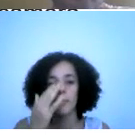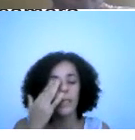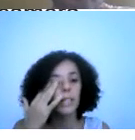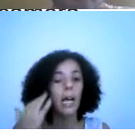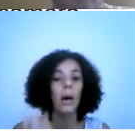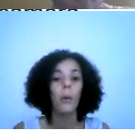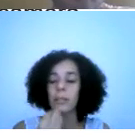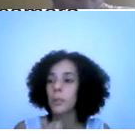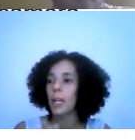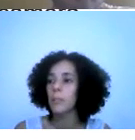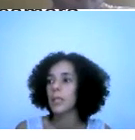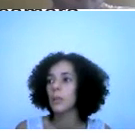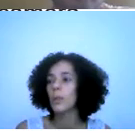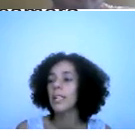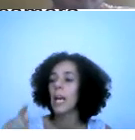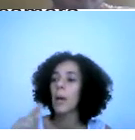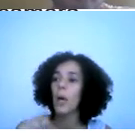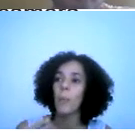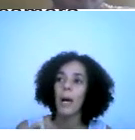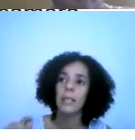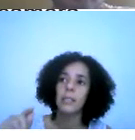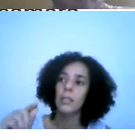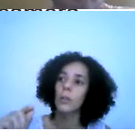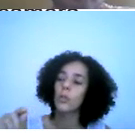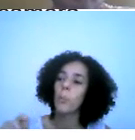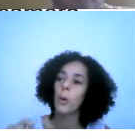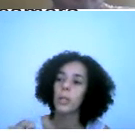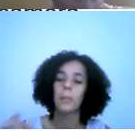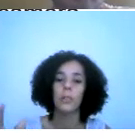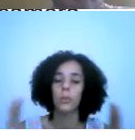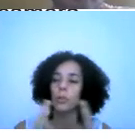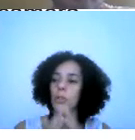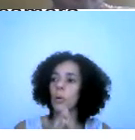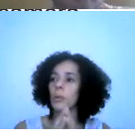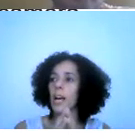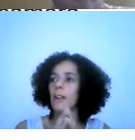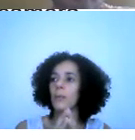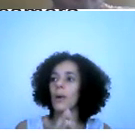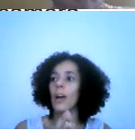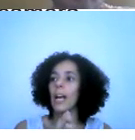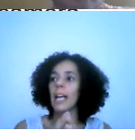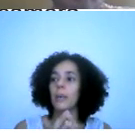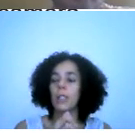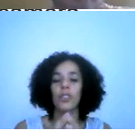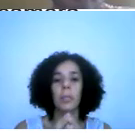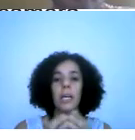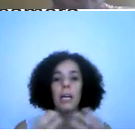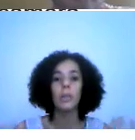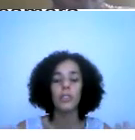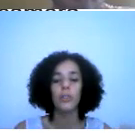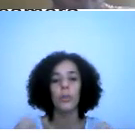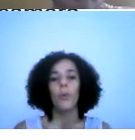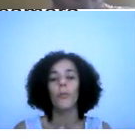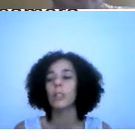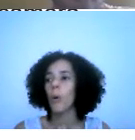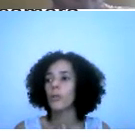né, na obtenção de alimento, e que a maior parte dos comportamentos, quando os dois se encontravam, era o que a gente chama de